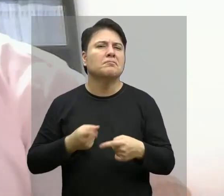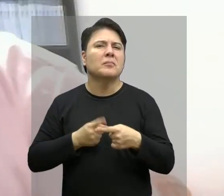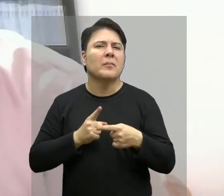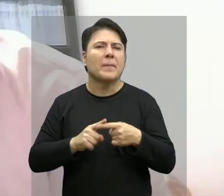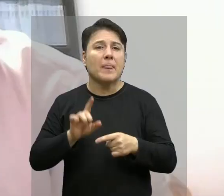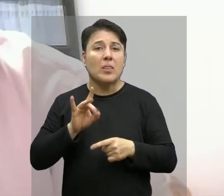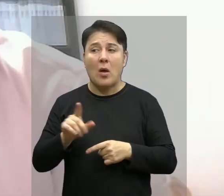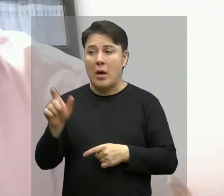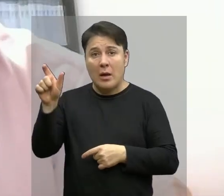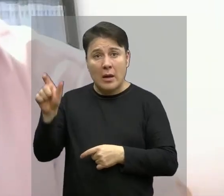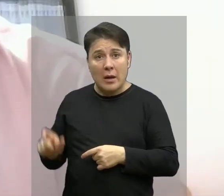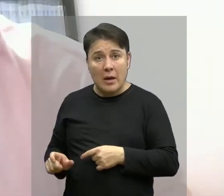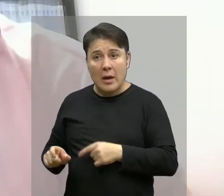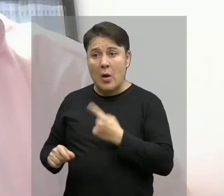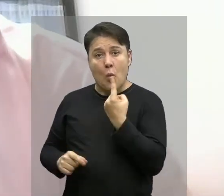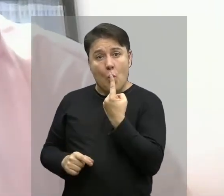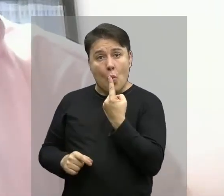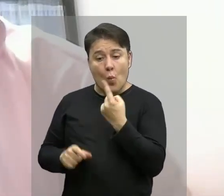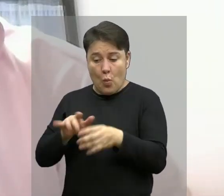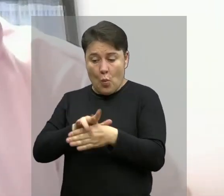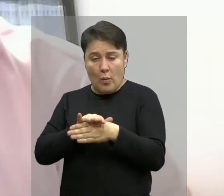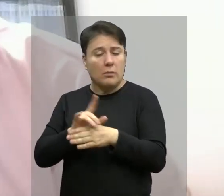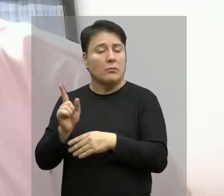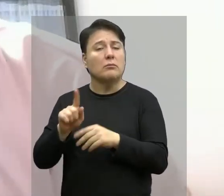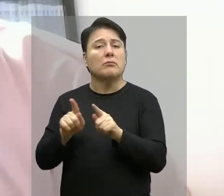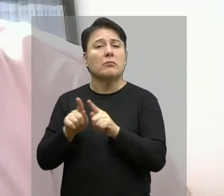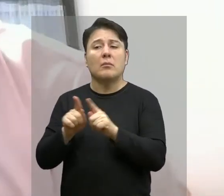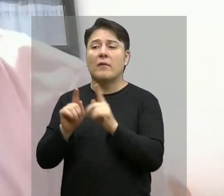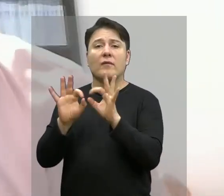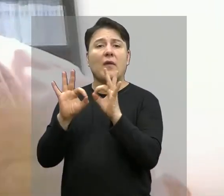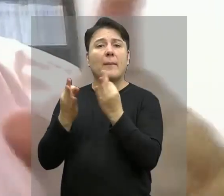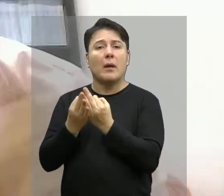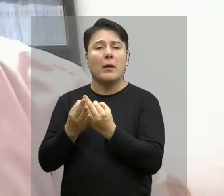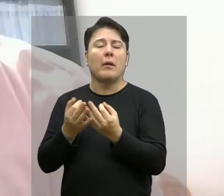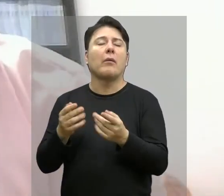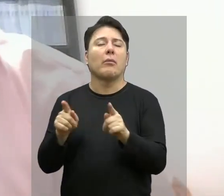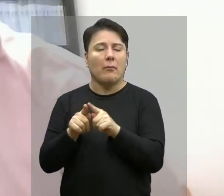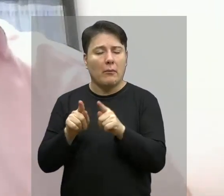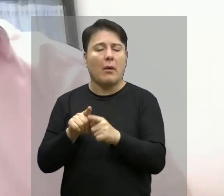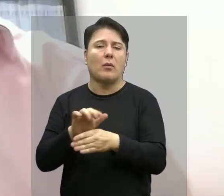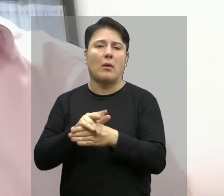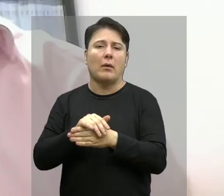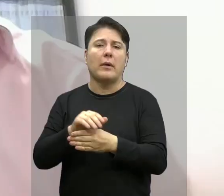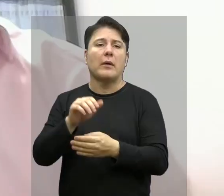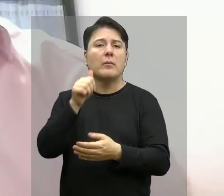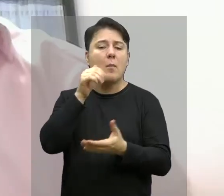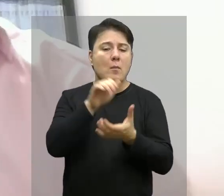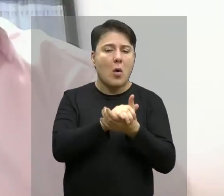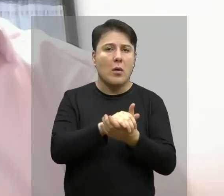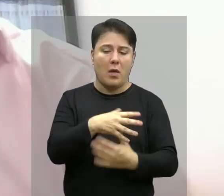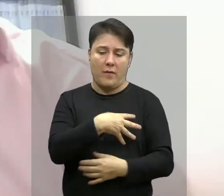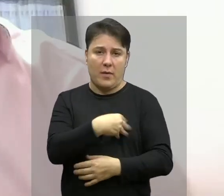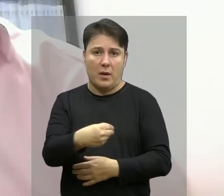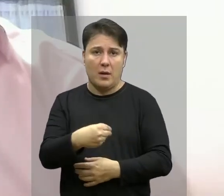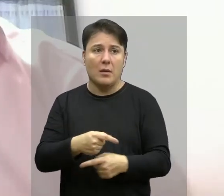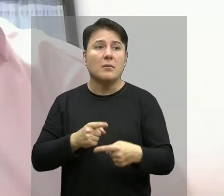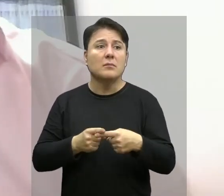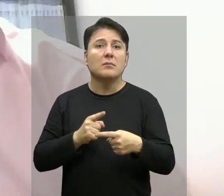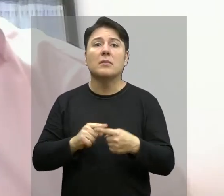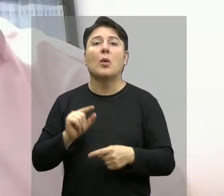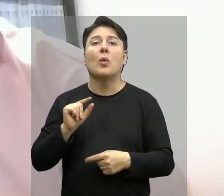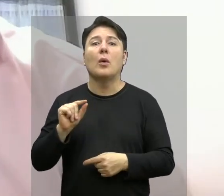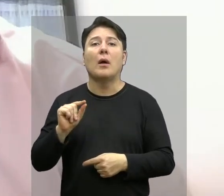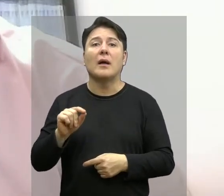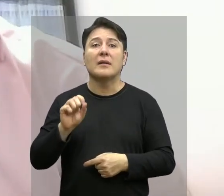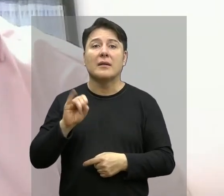só o seu João, né? Adoece todo mundo da casa, adoece a esposa, os filhos, porque na hora que não faltar dinheiro para ele não ter nem